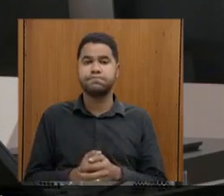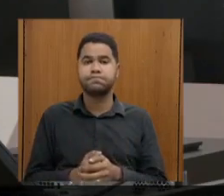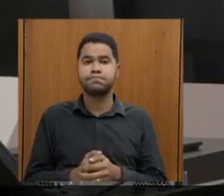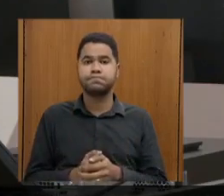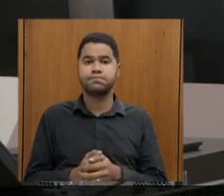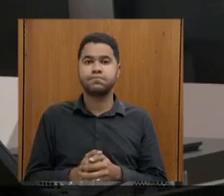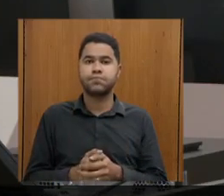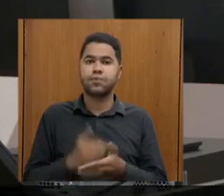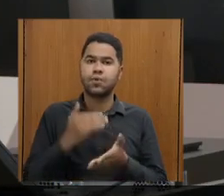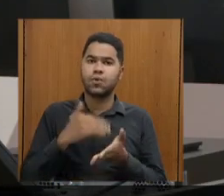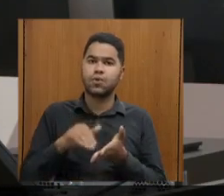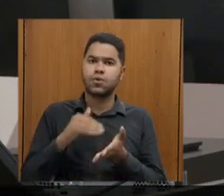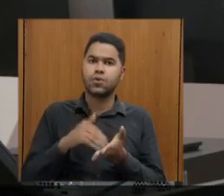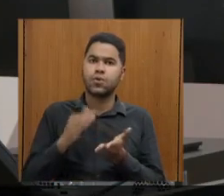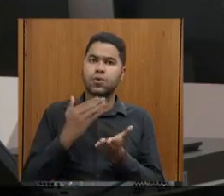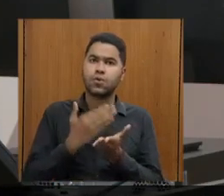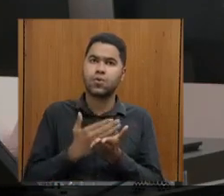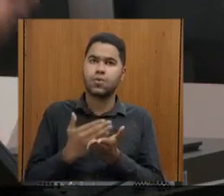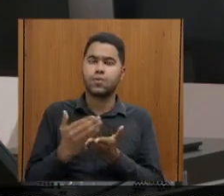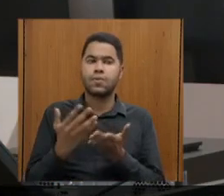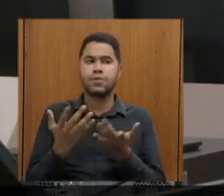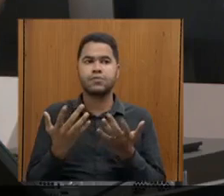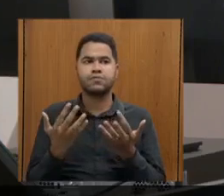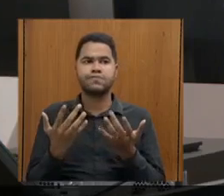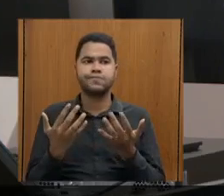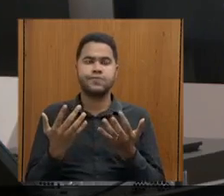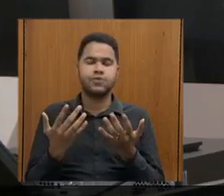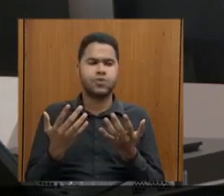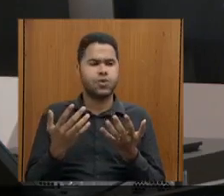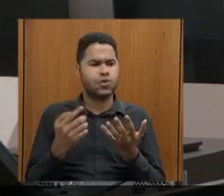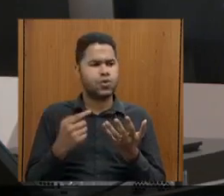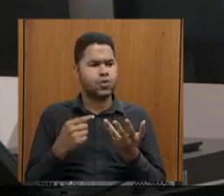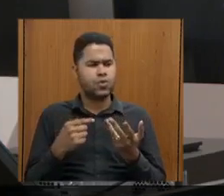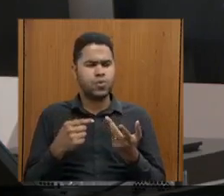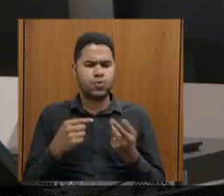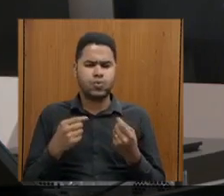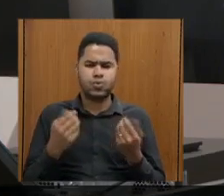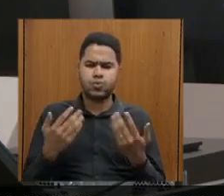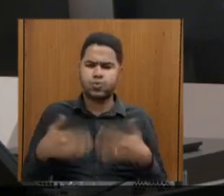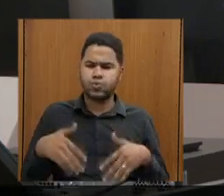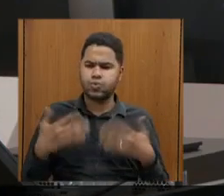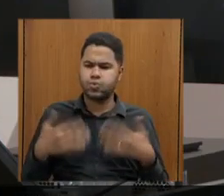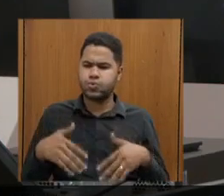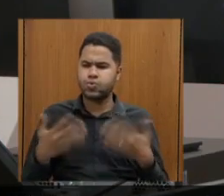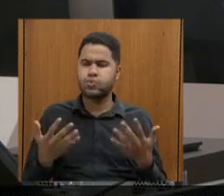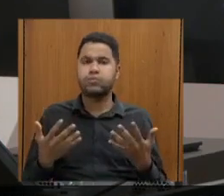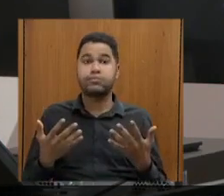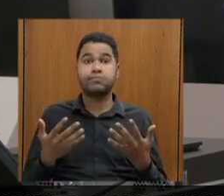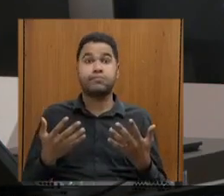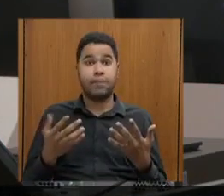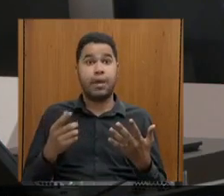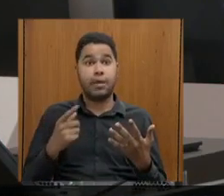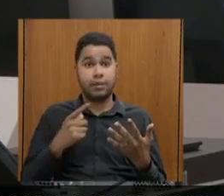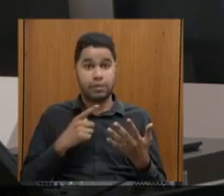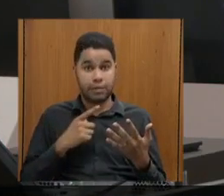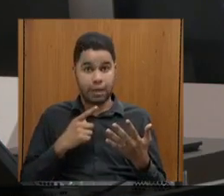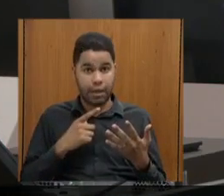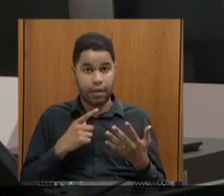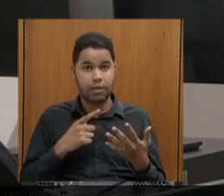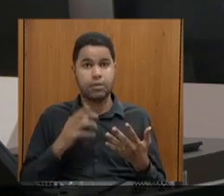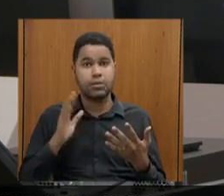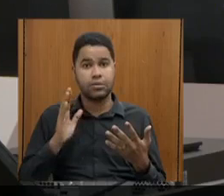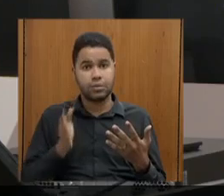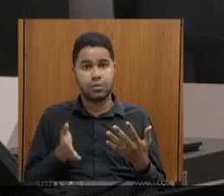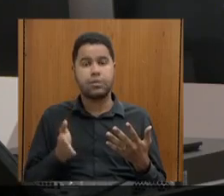E aí o secretário começa a ficar assoberbado é mesmo ele tendo